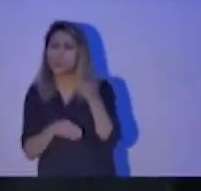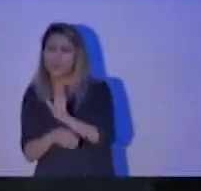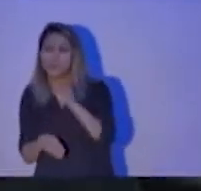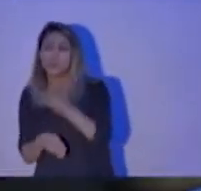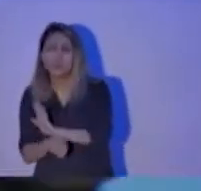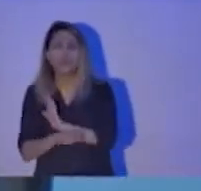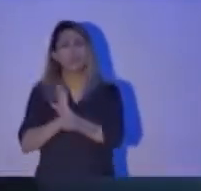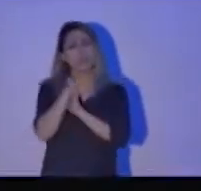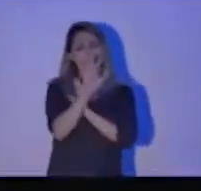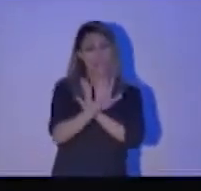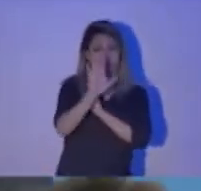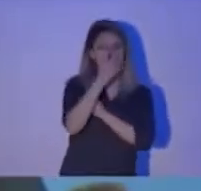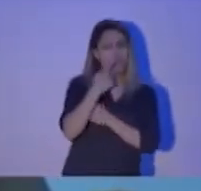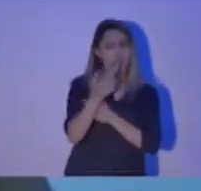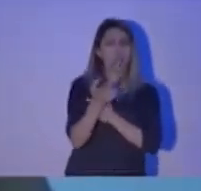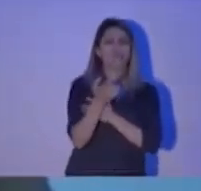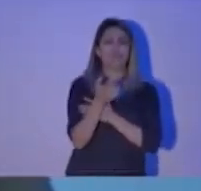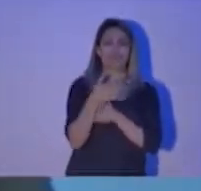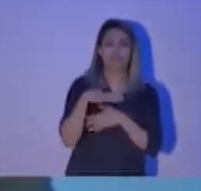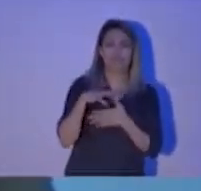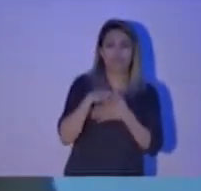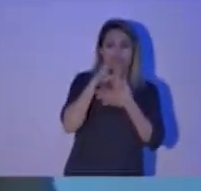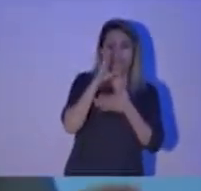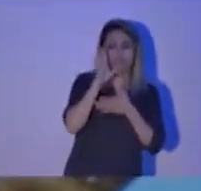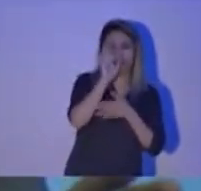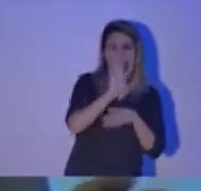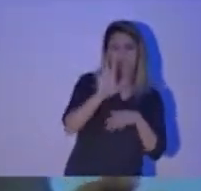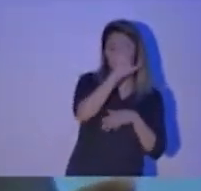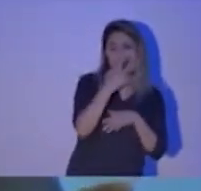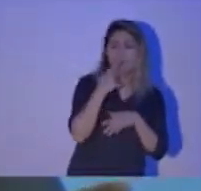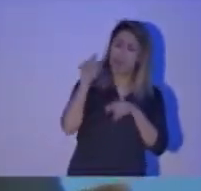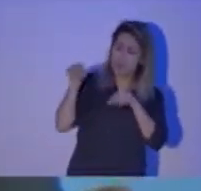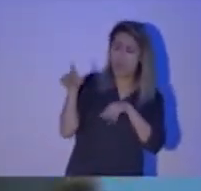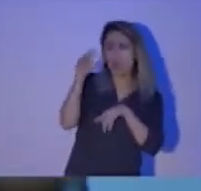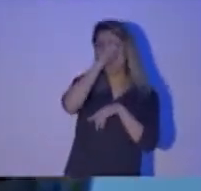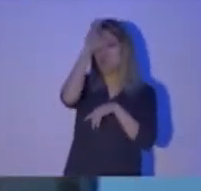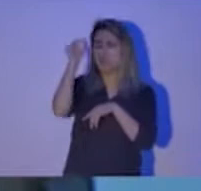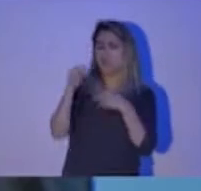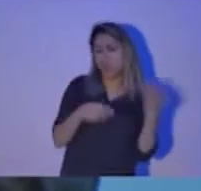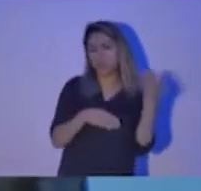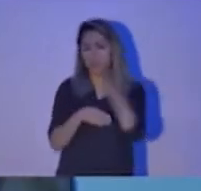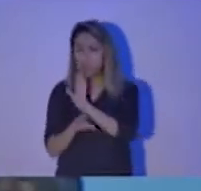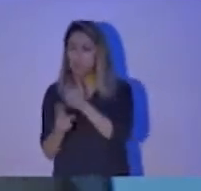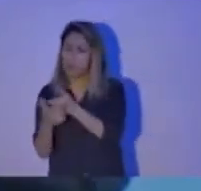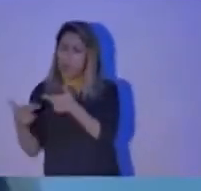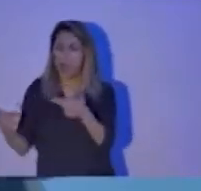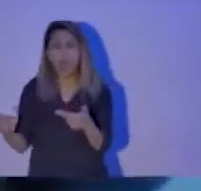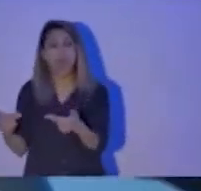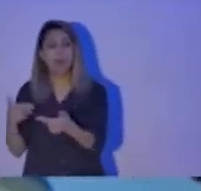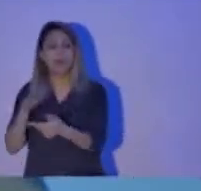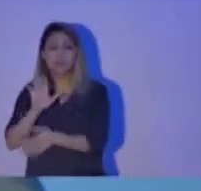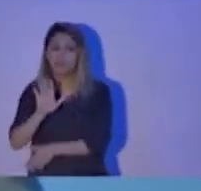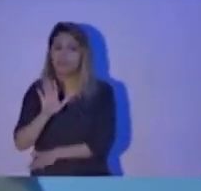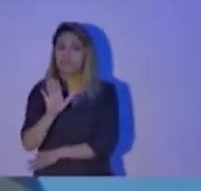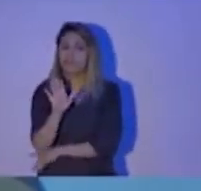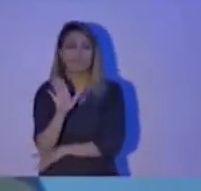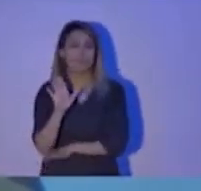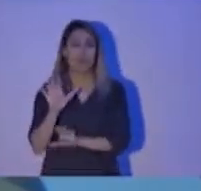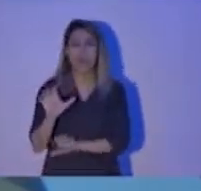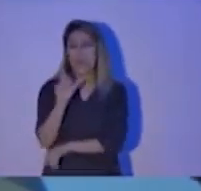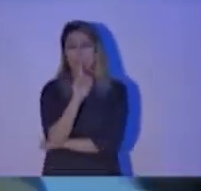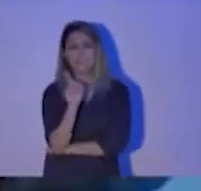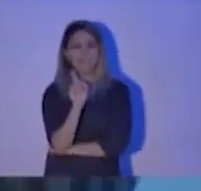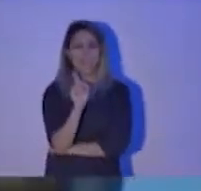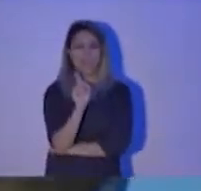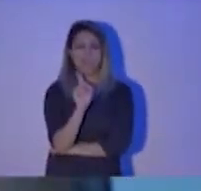pela primeira infância. Isso não acontece na prática. O que acontece é que, na maioria das vezes, você joga na